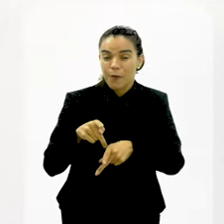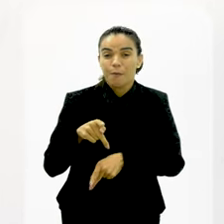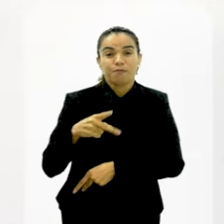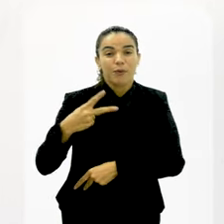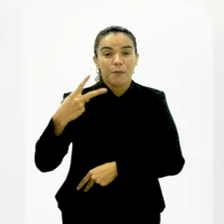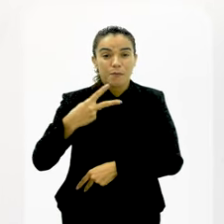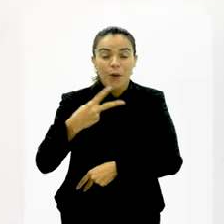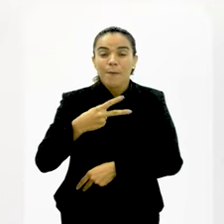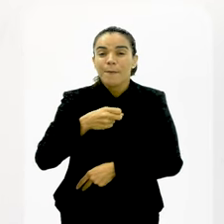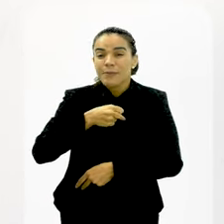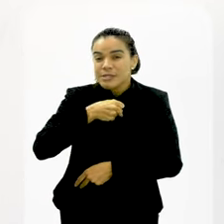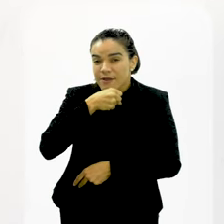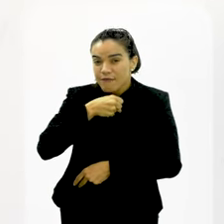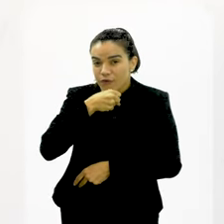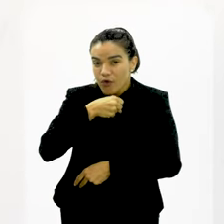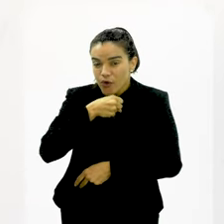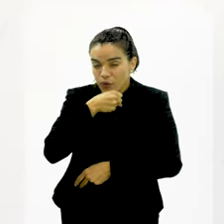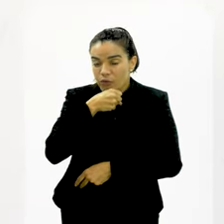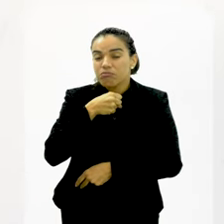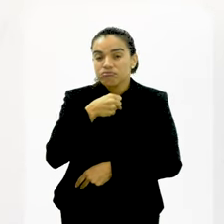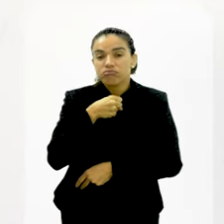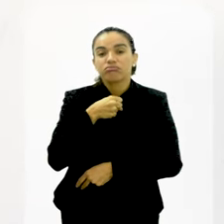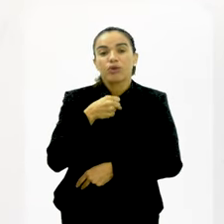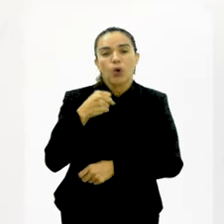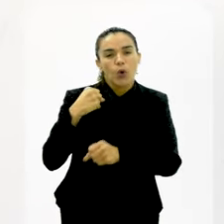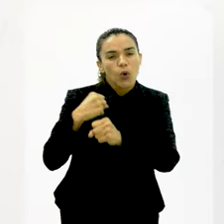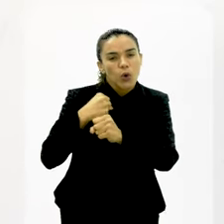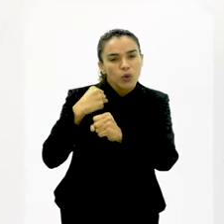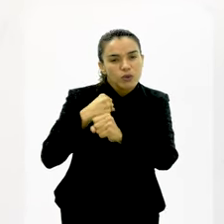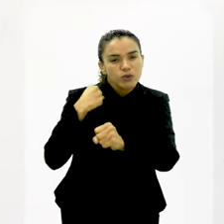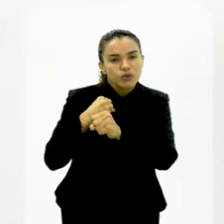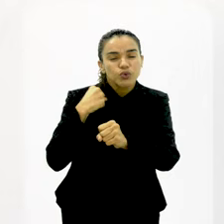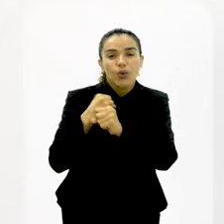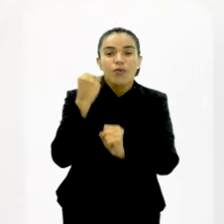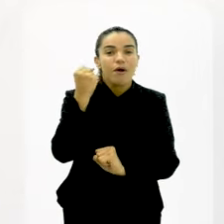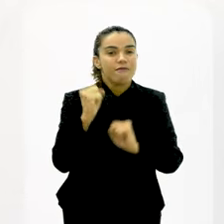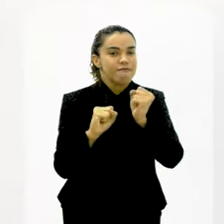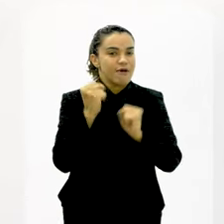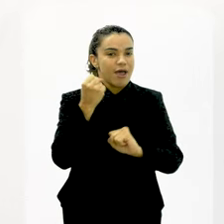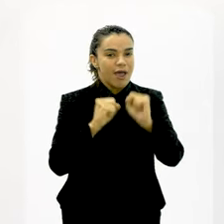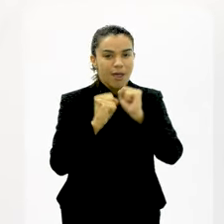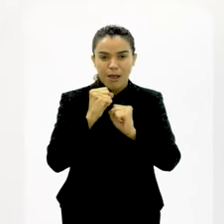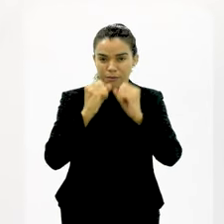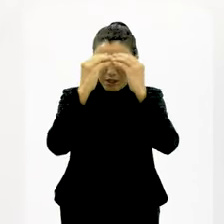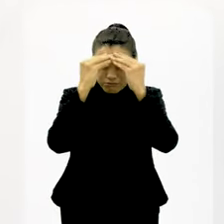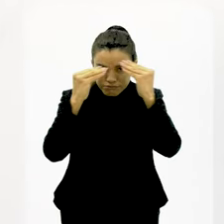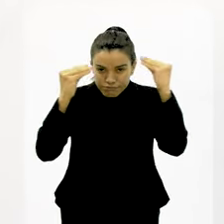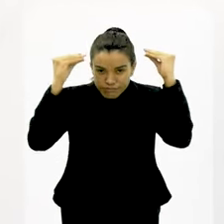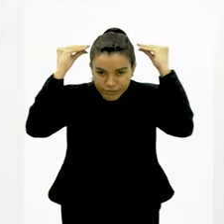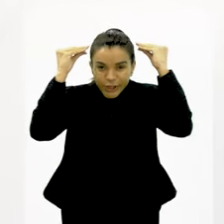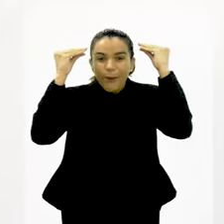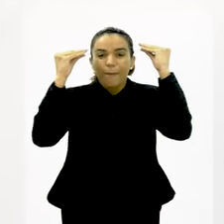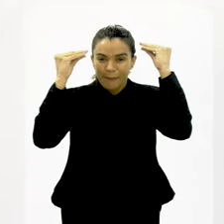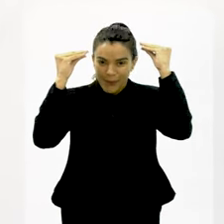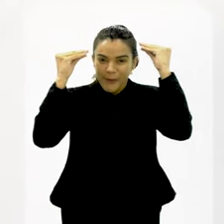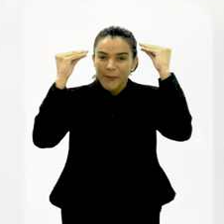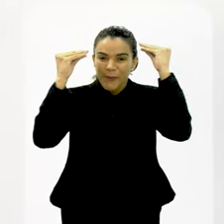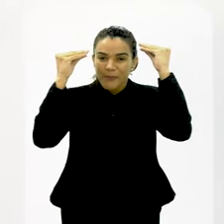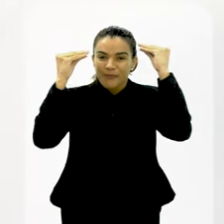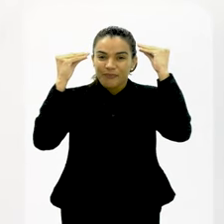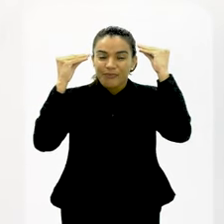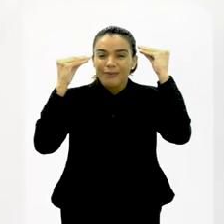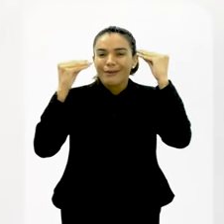bisavô, ele fez na cidade, né, construiu uma fábrica de chapéu, de palha.